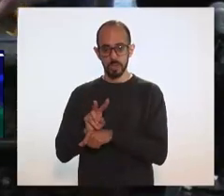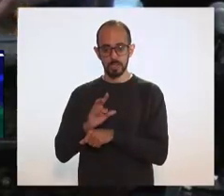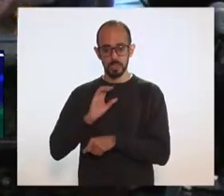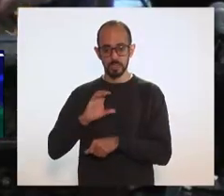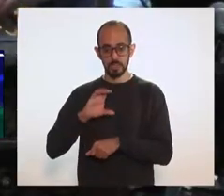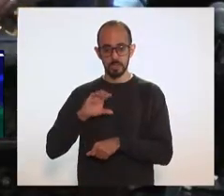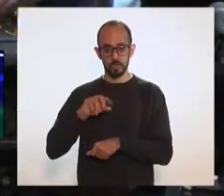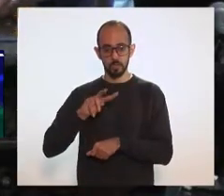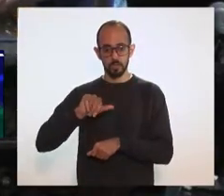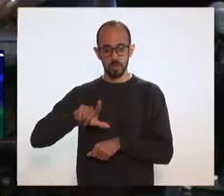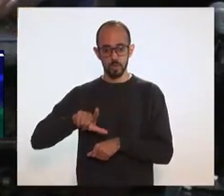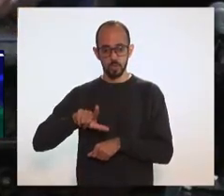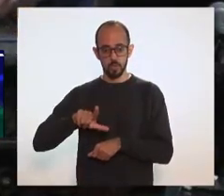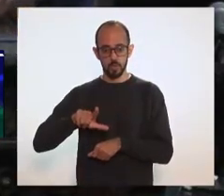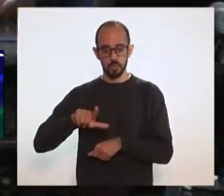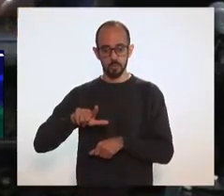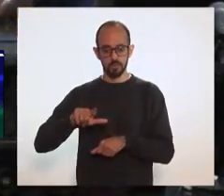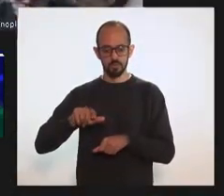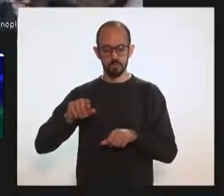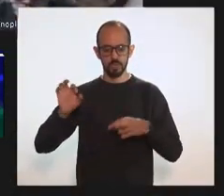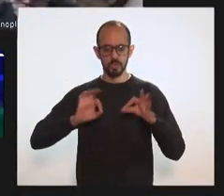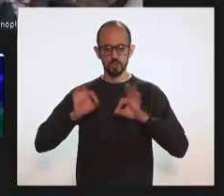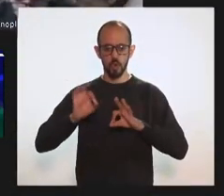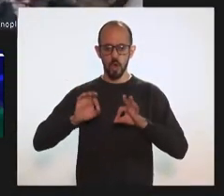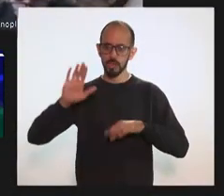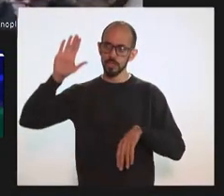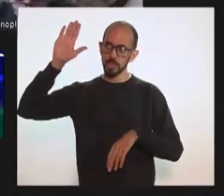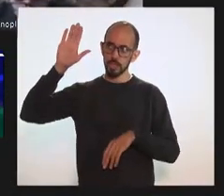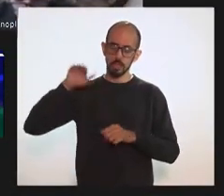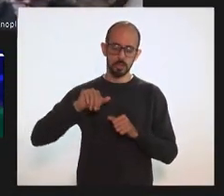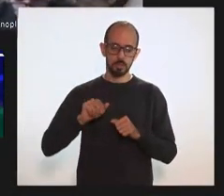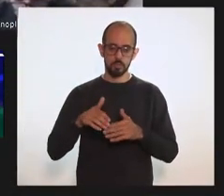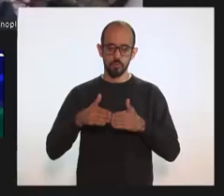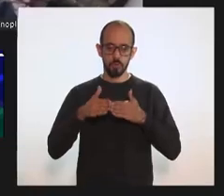Reis. Questão de ordem, presidente.